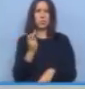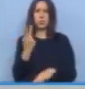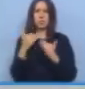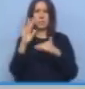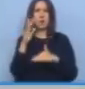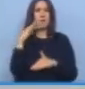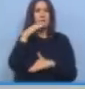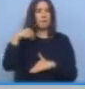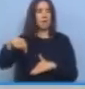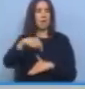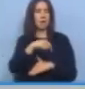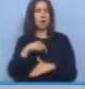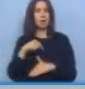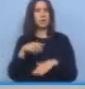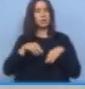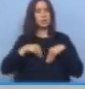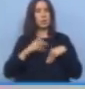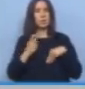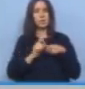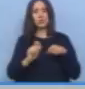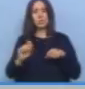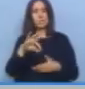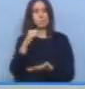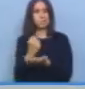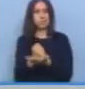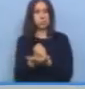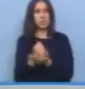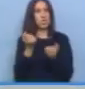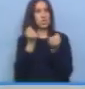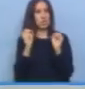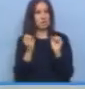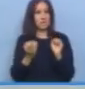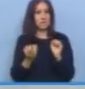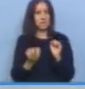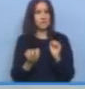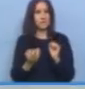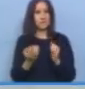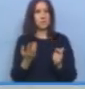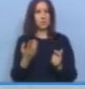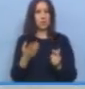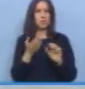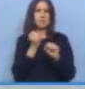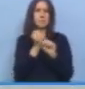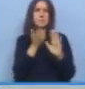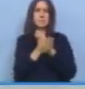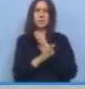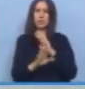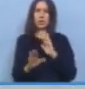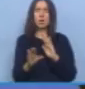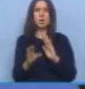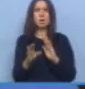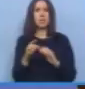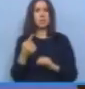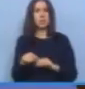famílias já terminaram o processo de acolhimento dos 2 anos, portanto já estão autonomizadas, já têm os seus empregos, já estão responsáveis